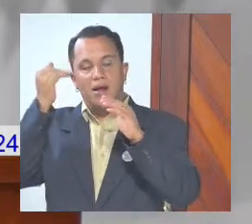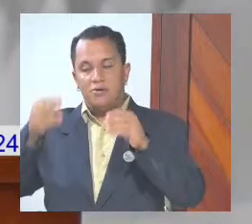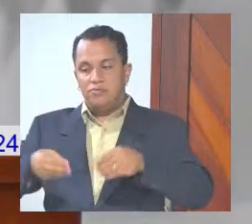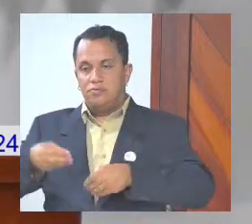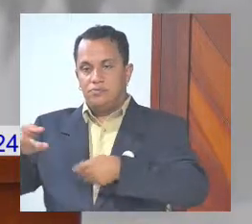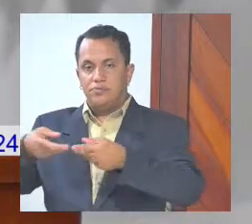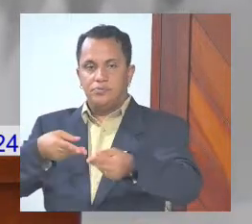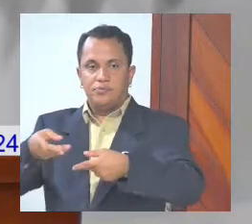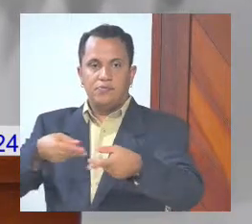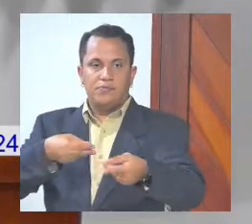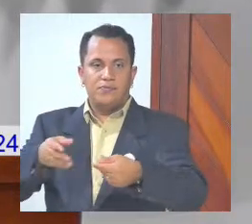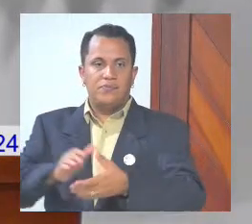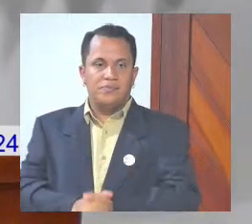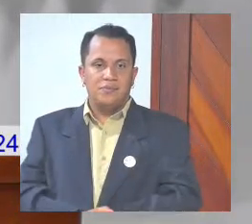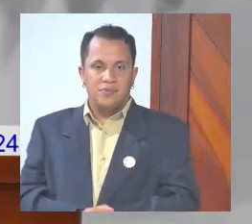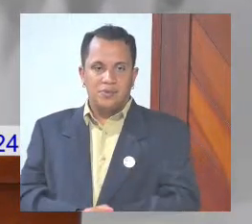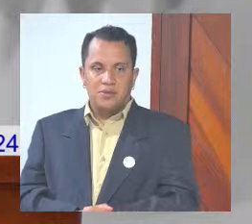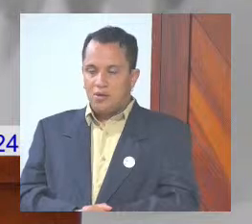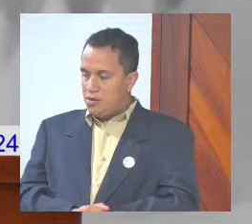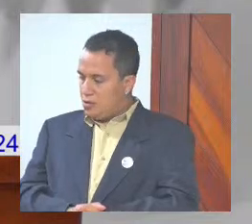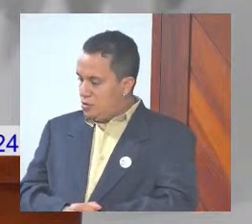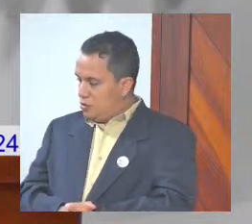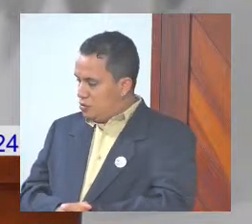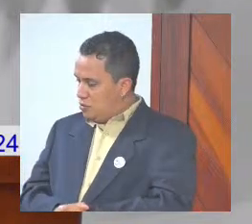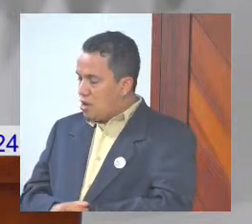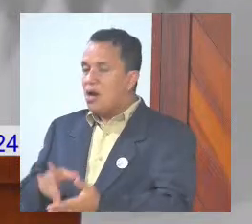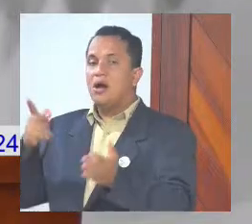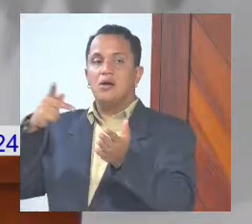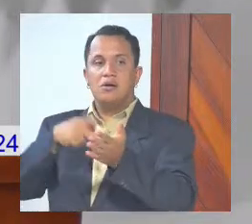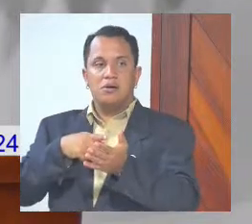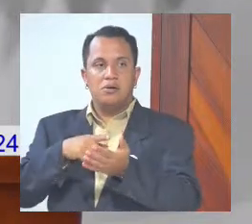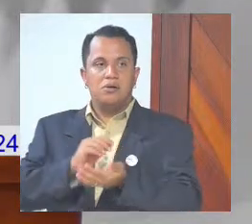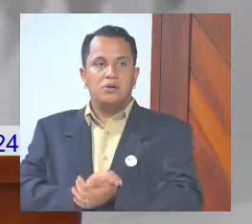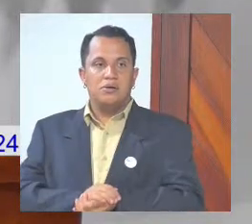designado a nossas escolas. Isso já é uma...